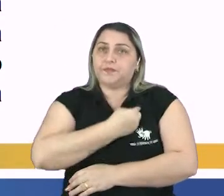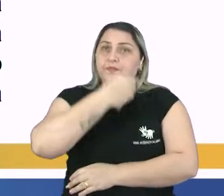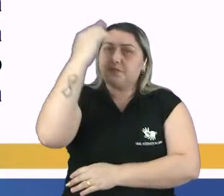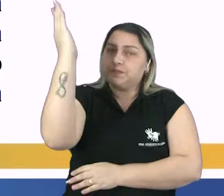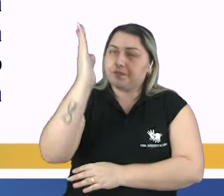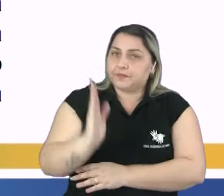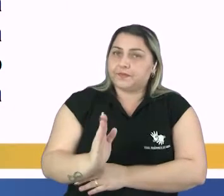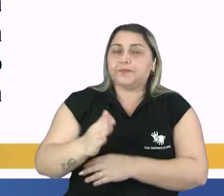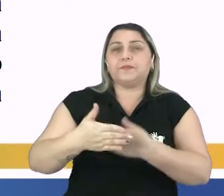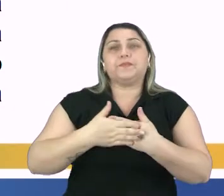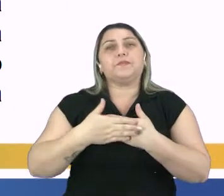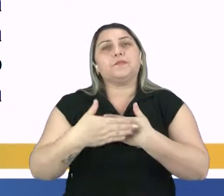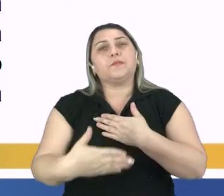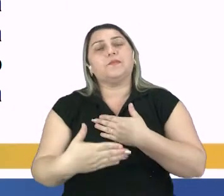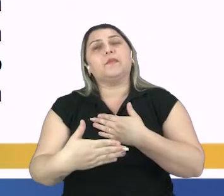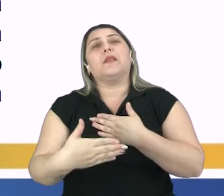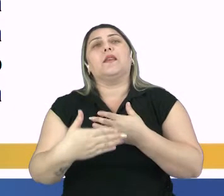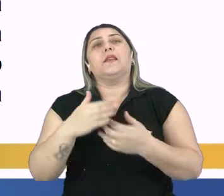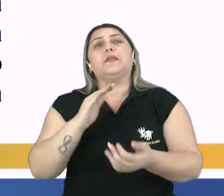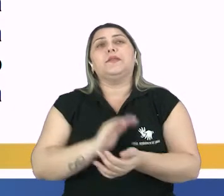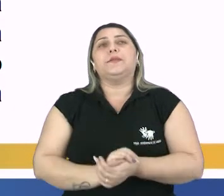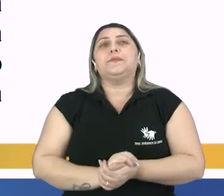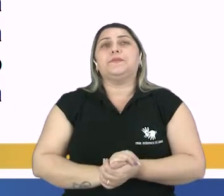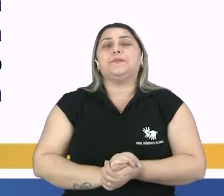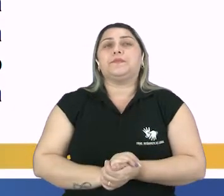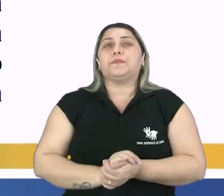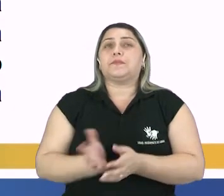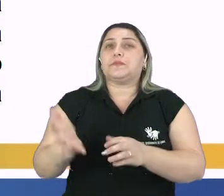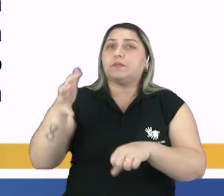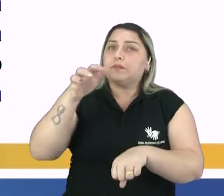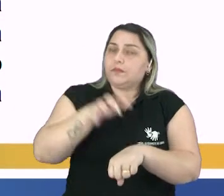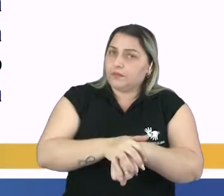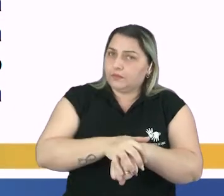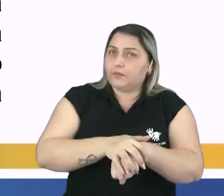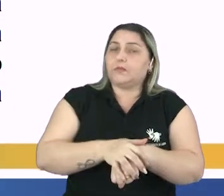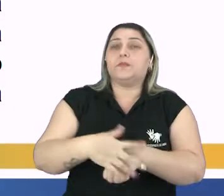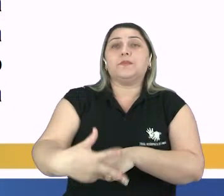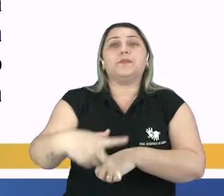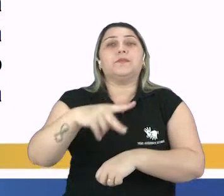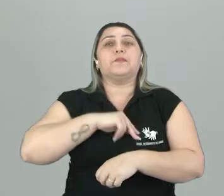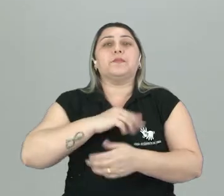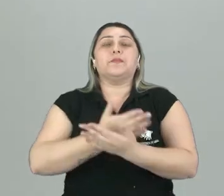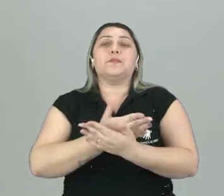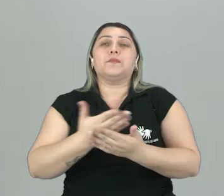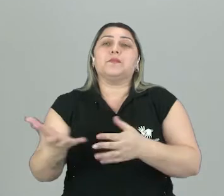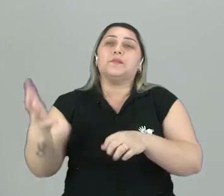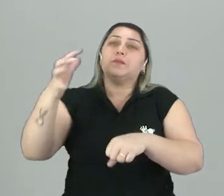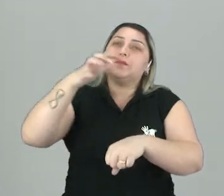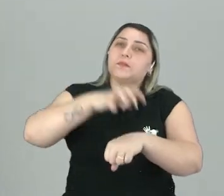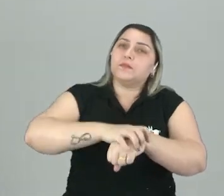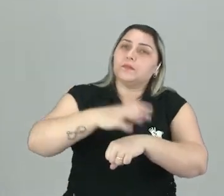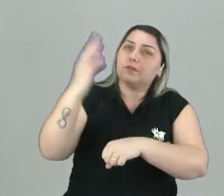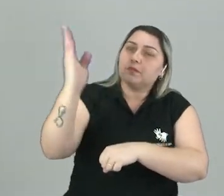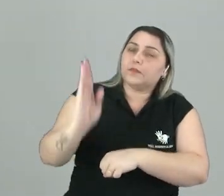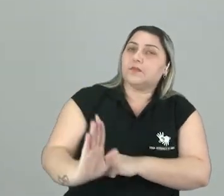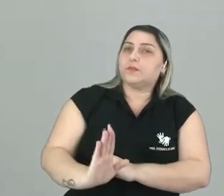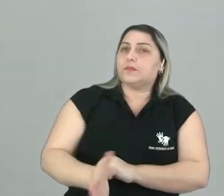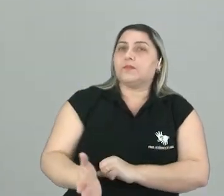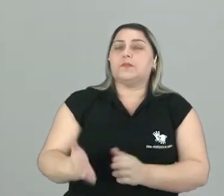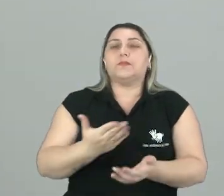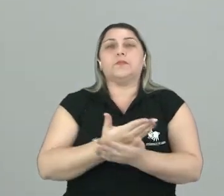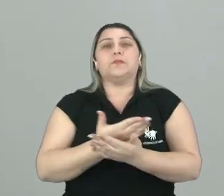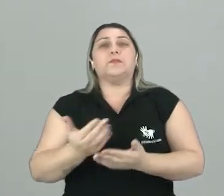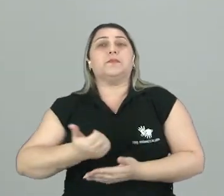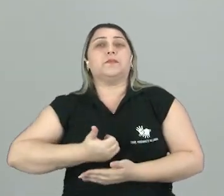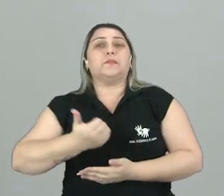ele vem desde o estabelecimento da colonização, certo? Quando Portugal começa a colonizar o Brasil, já começam-se